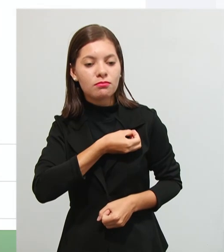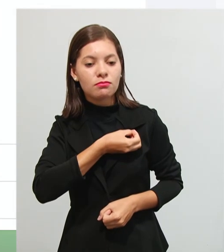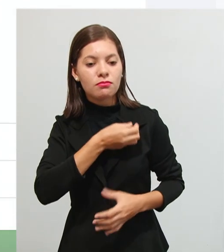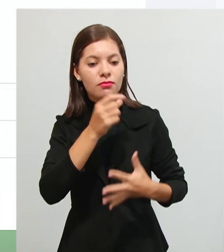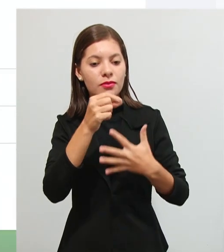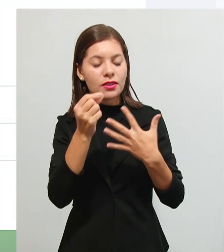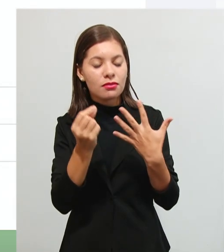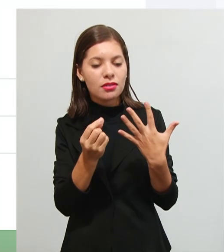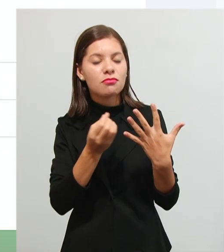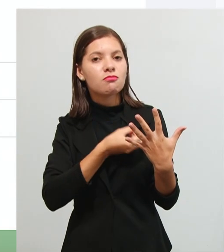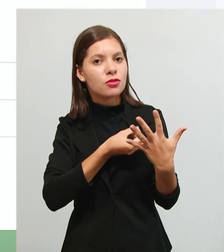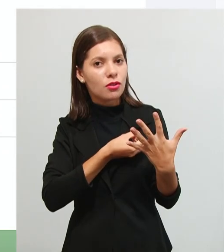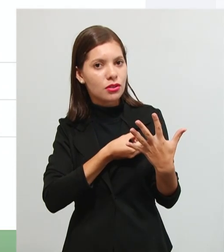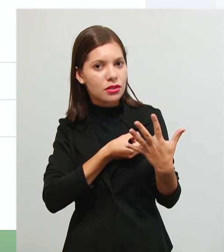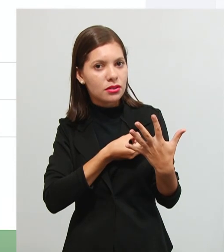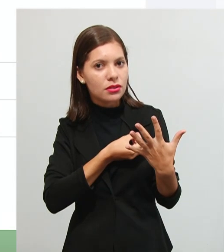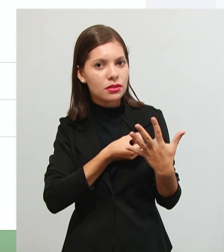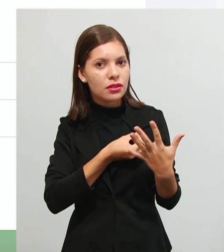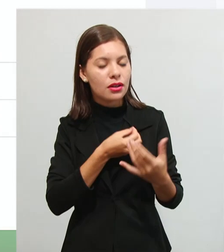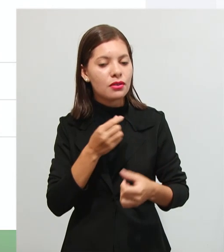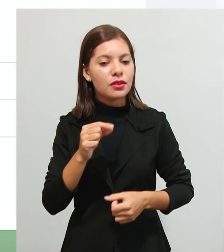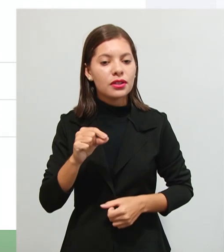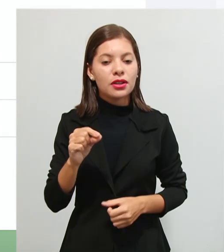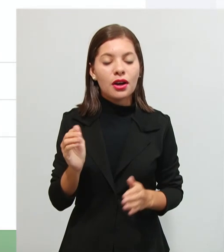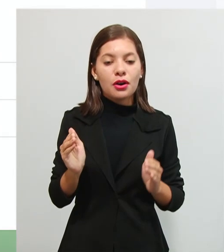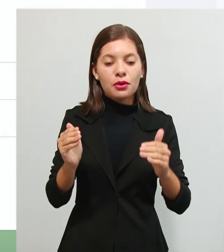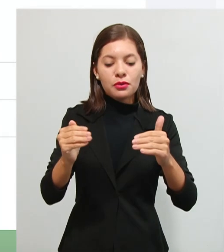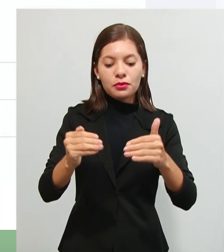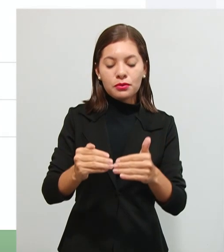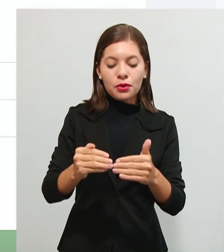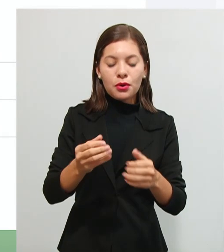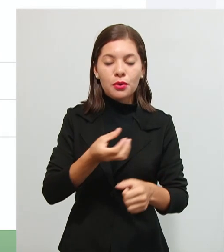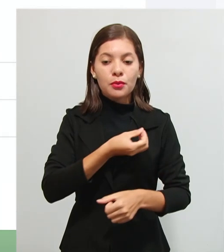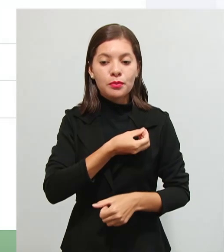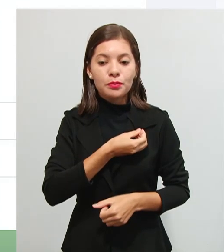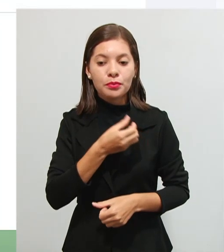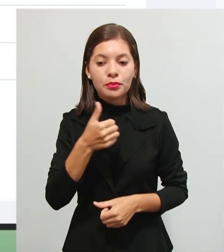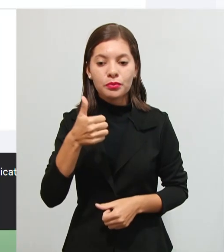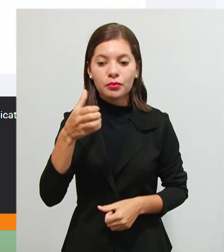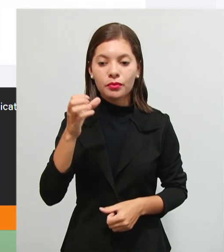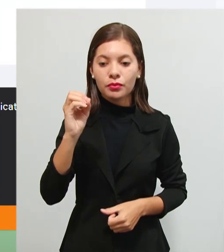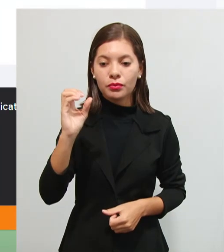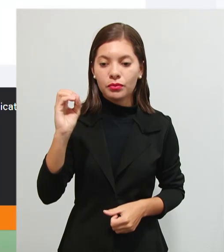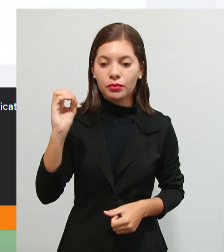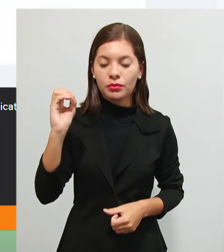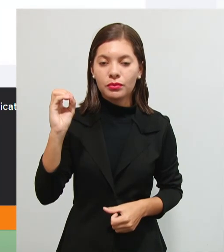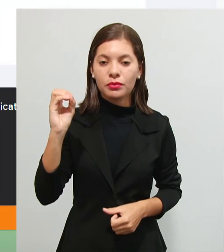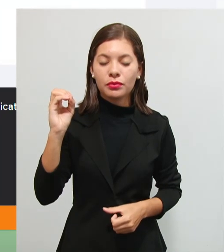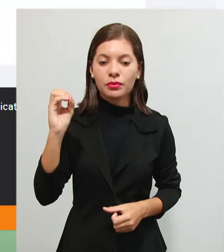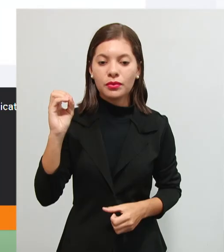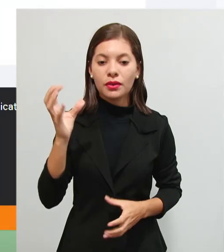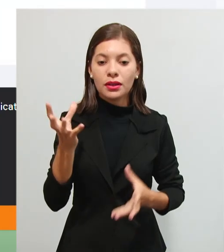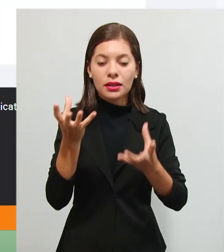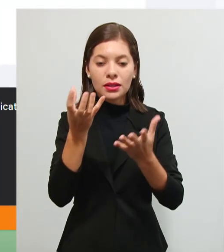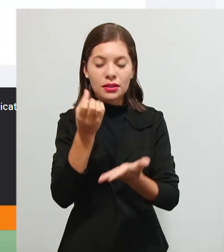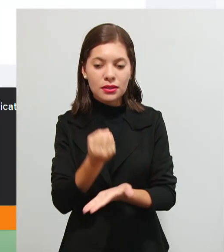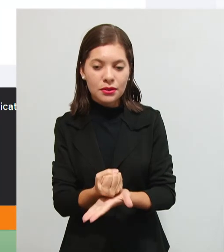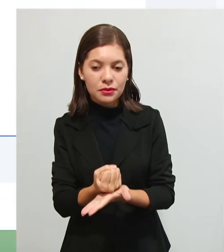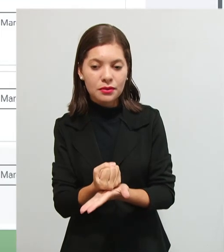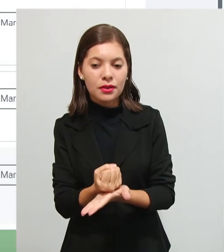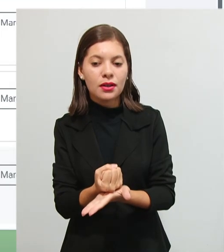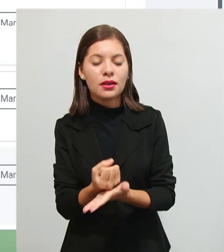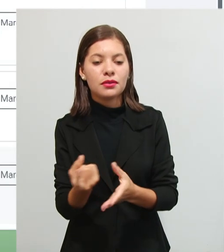de notas. Então, nesse caso, ó, vou deixar o fórum valendo 100 pontos e vou salvar e voltar para o